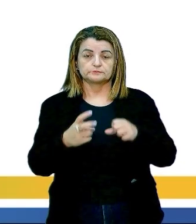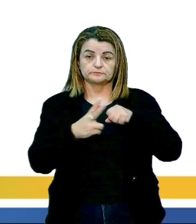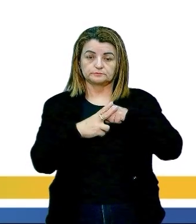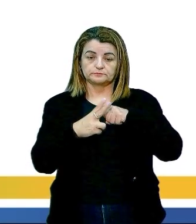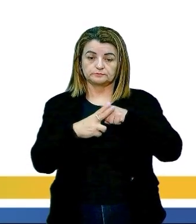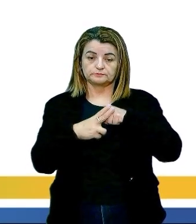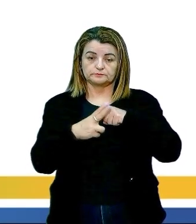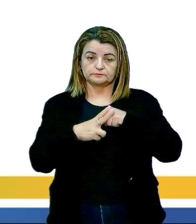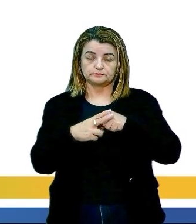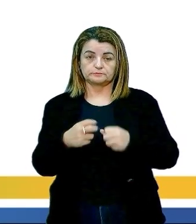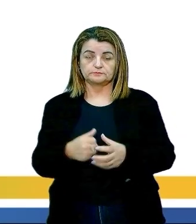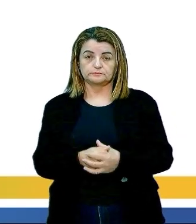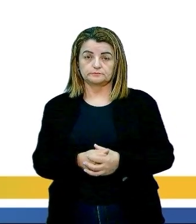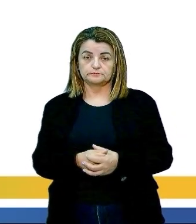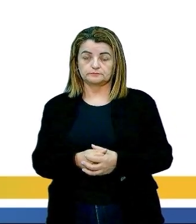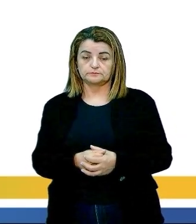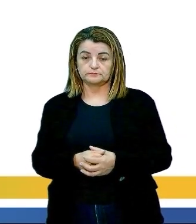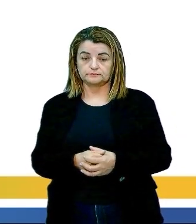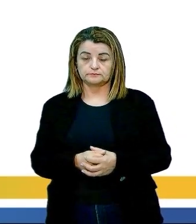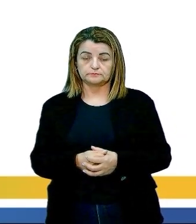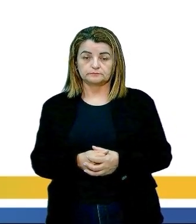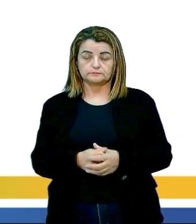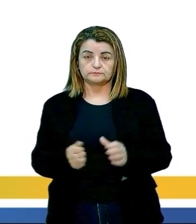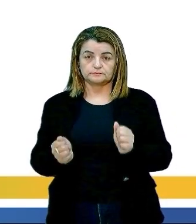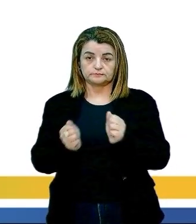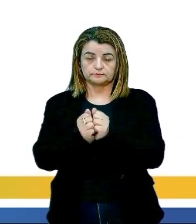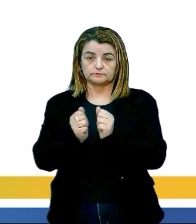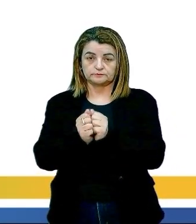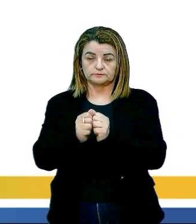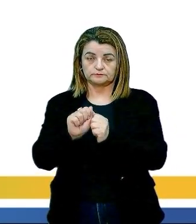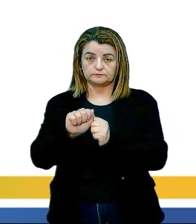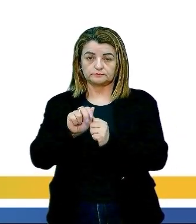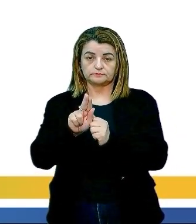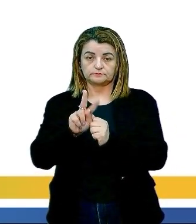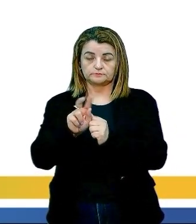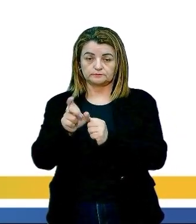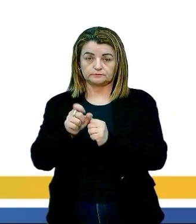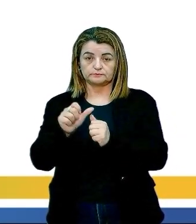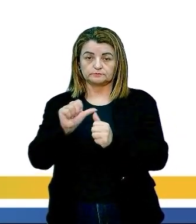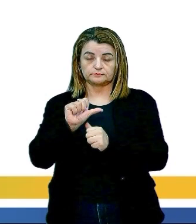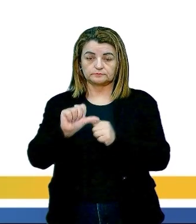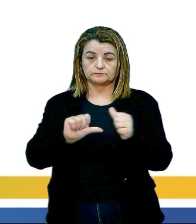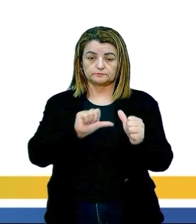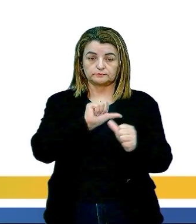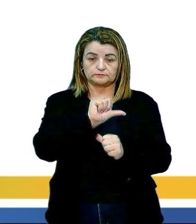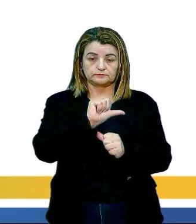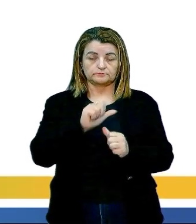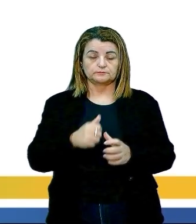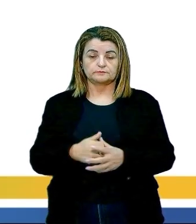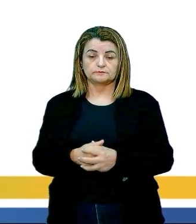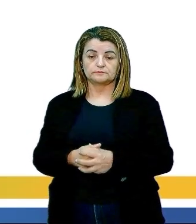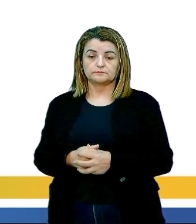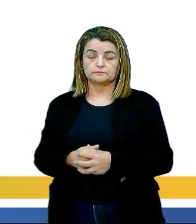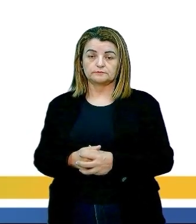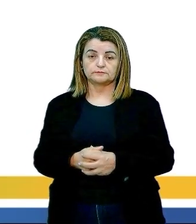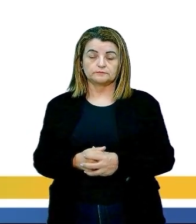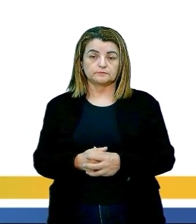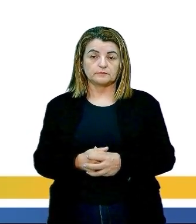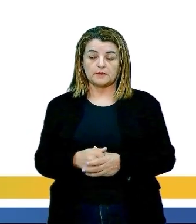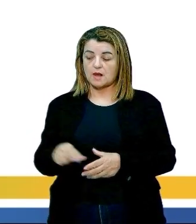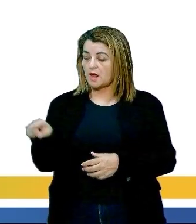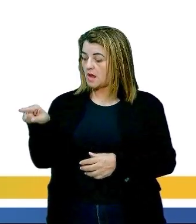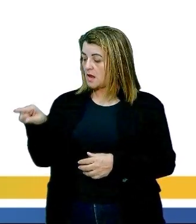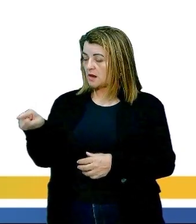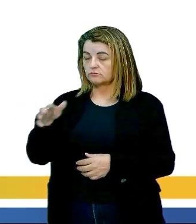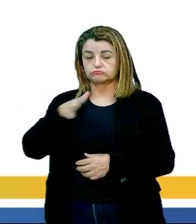verbo com auxiliar ele vai mudar, ok? Então vai ficar he doesn't like, ele não